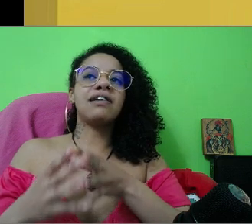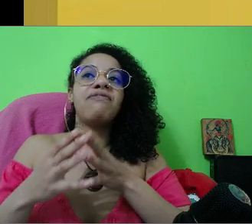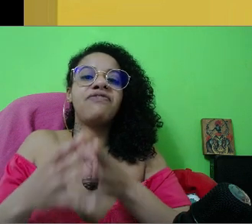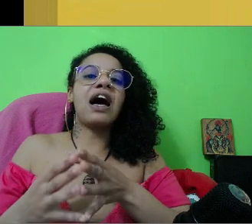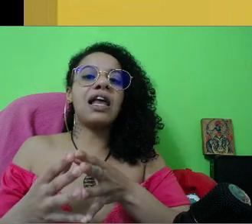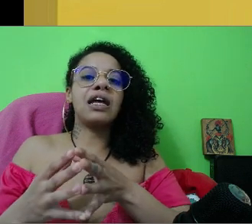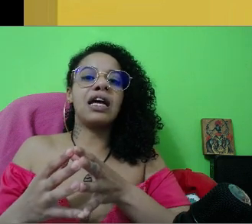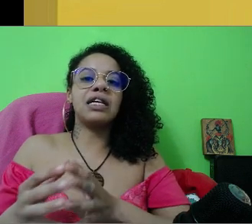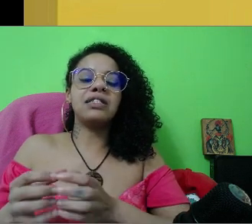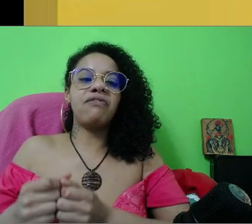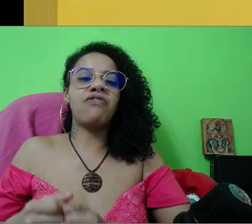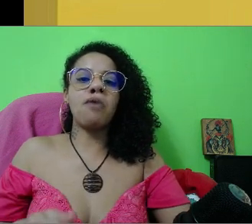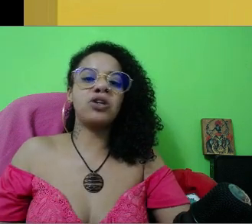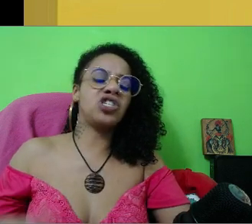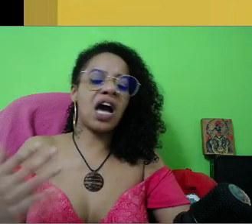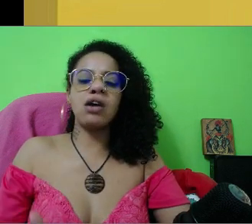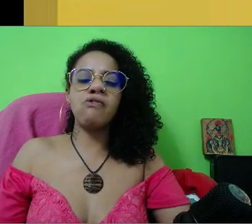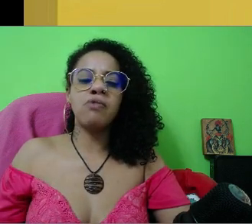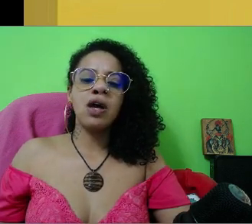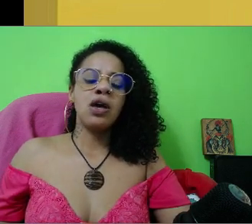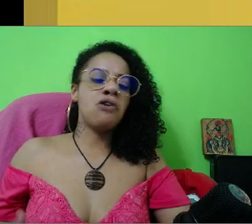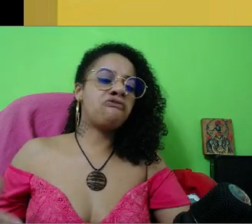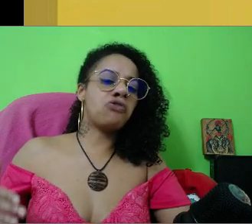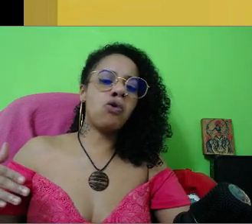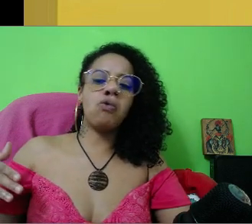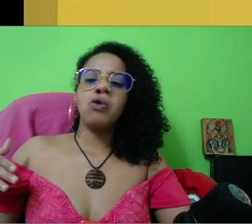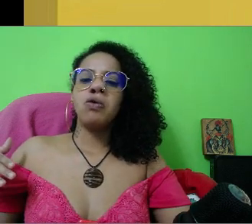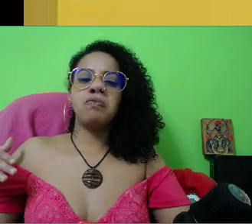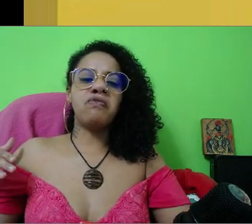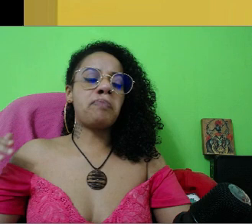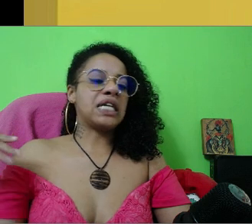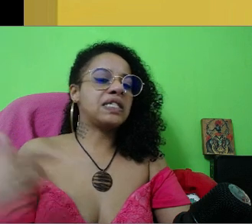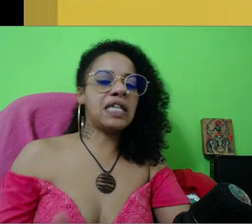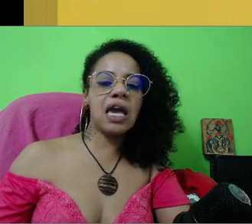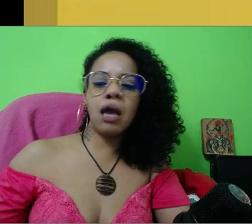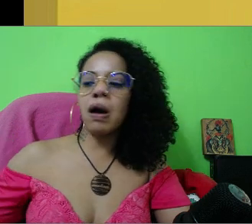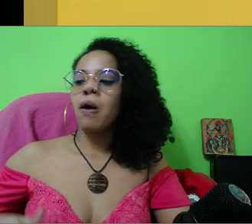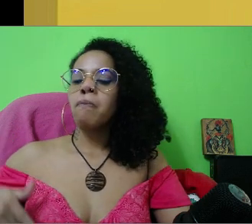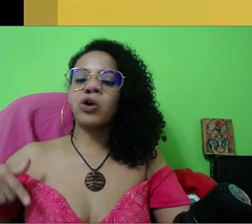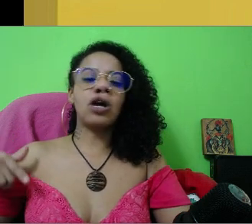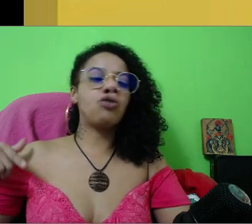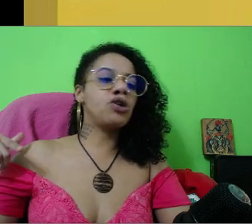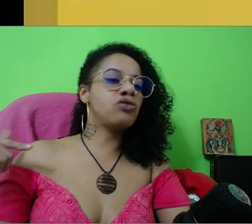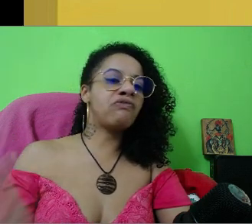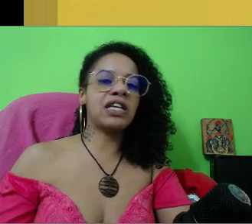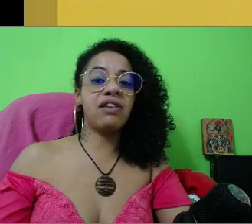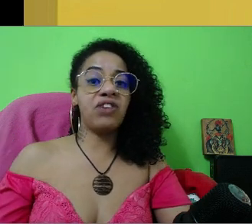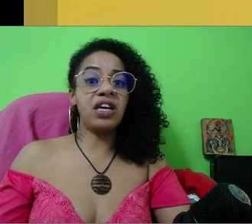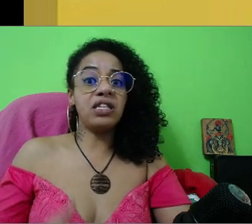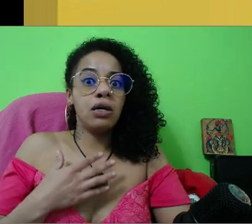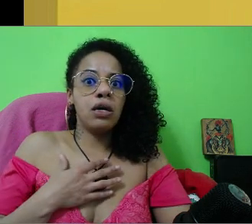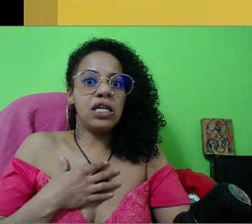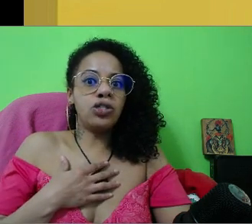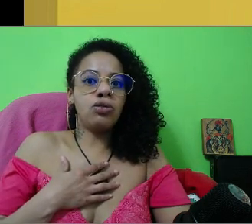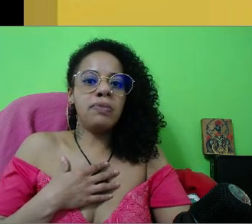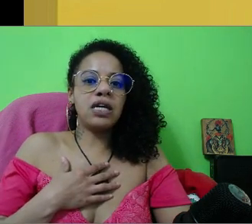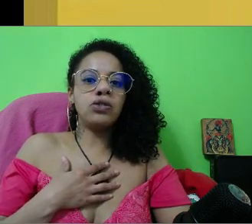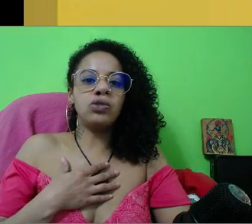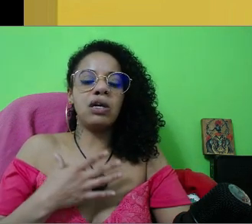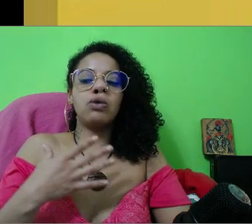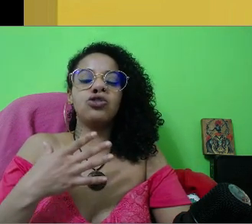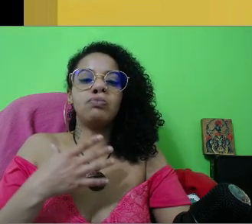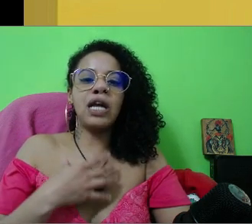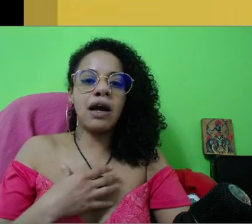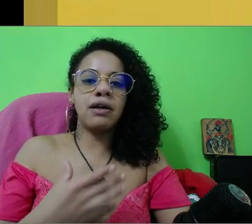essa fala né dessa forma de Ah eu vou vou para cima porque comigo não vai ter vez isso